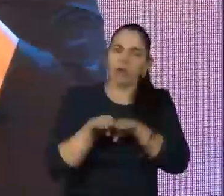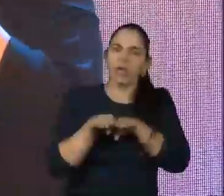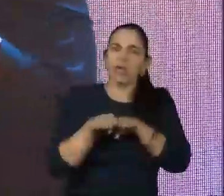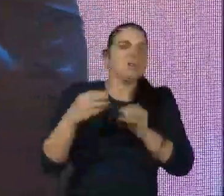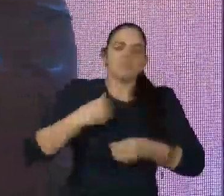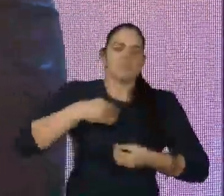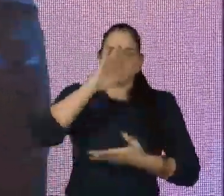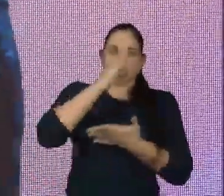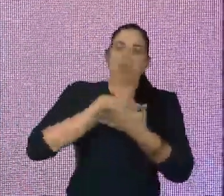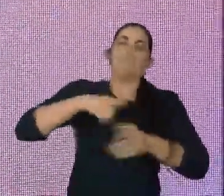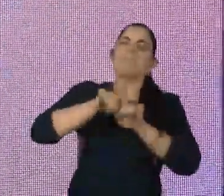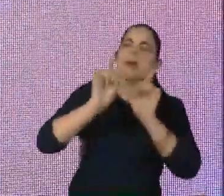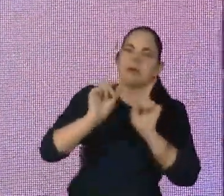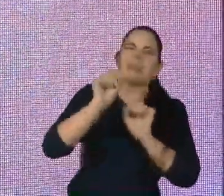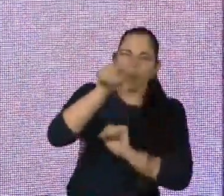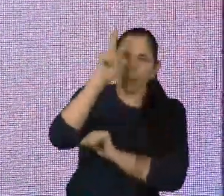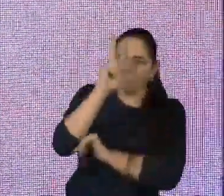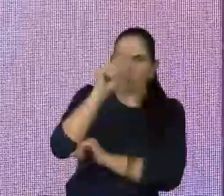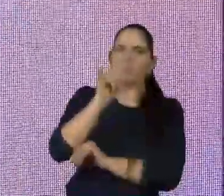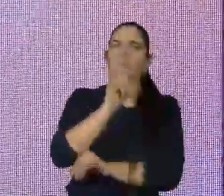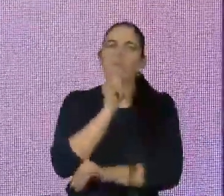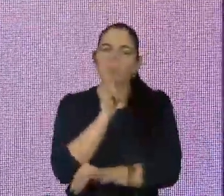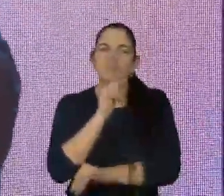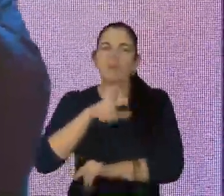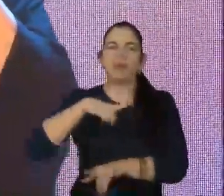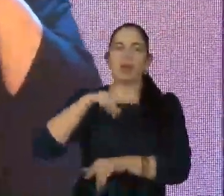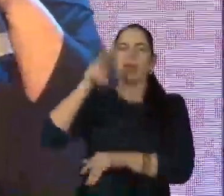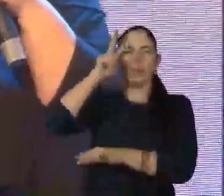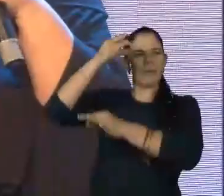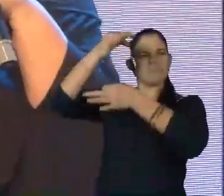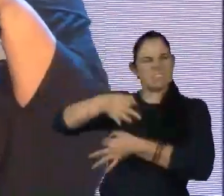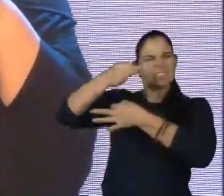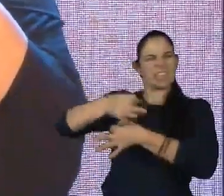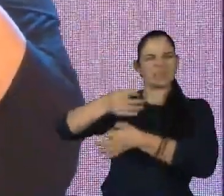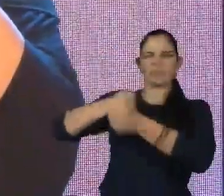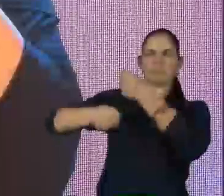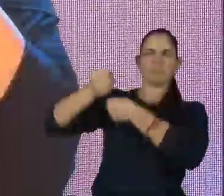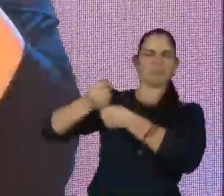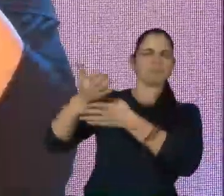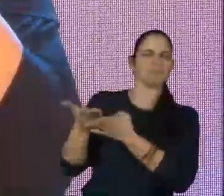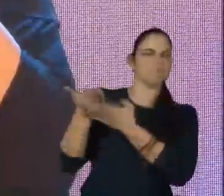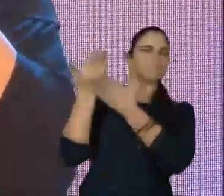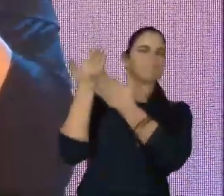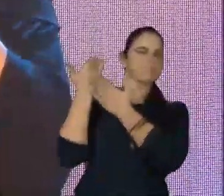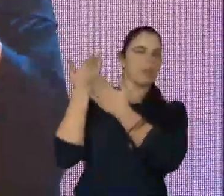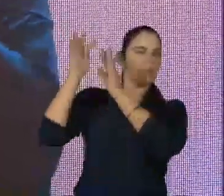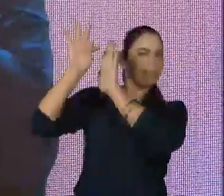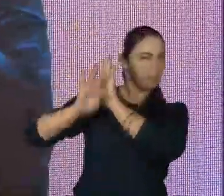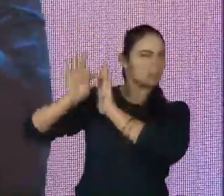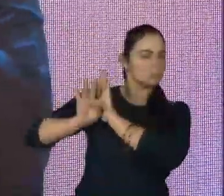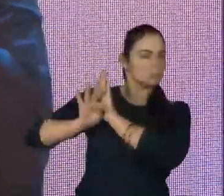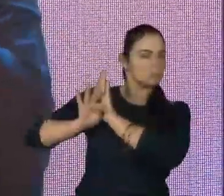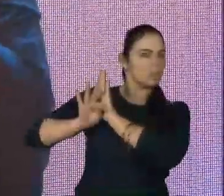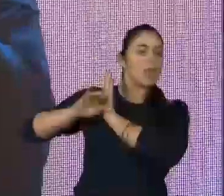Vocês devem lembrar que... Eu não lembro agora exatamente quantos anos tem esse texto, mas